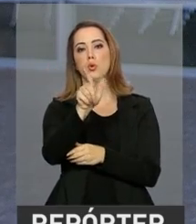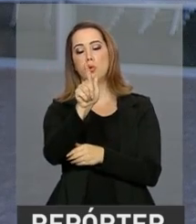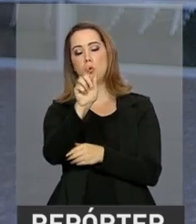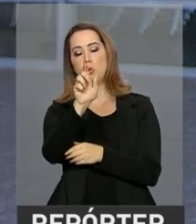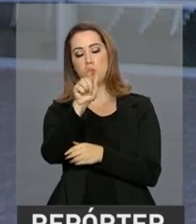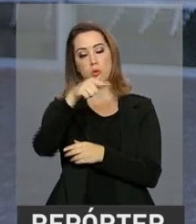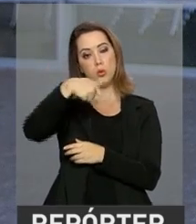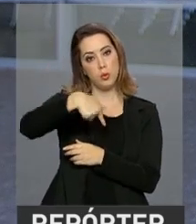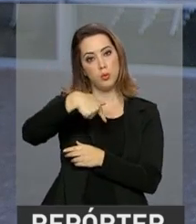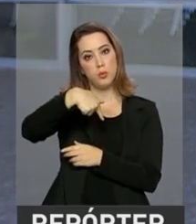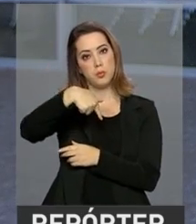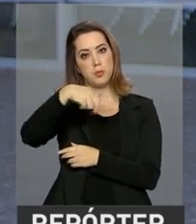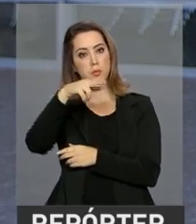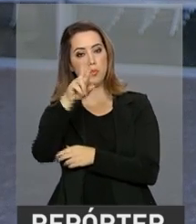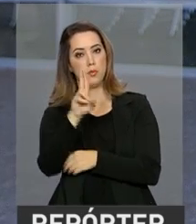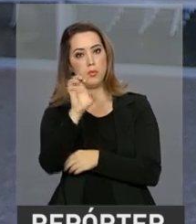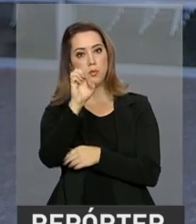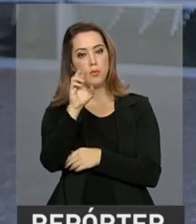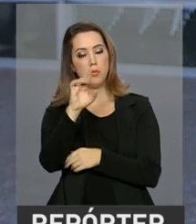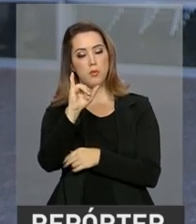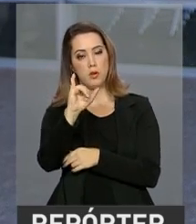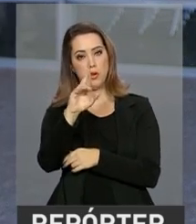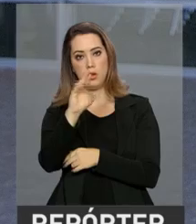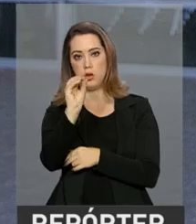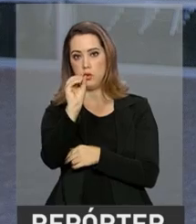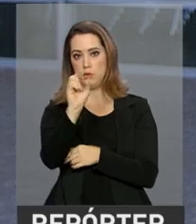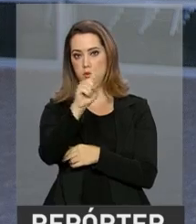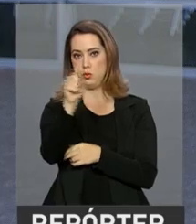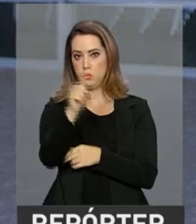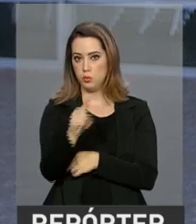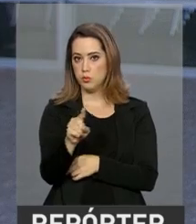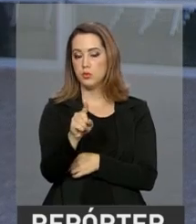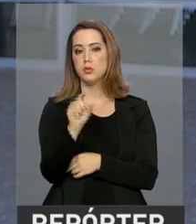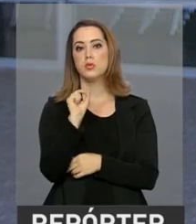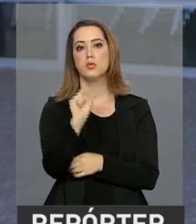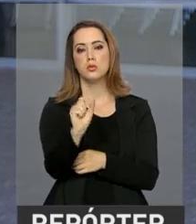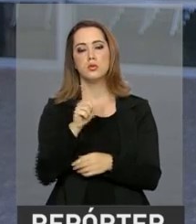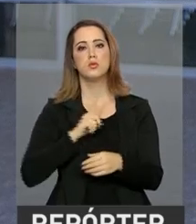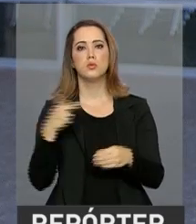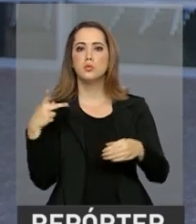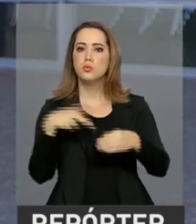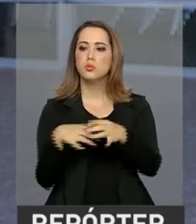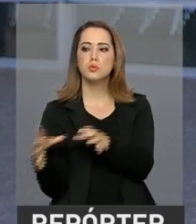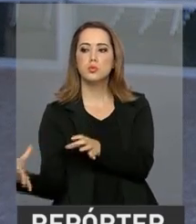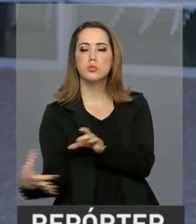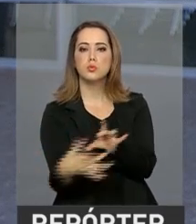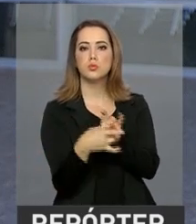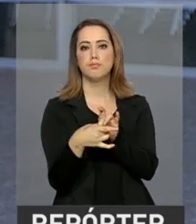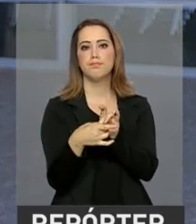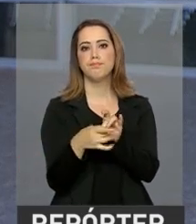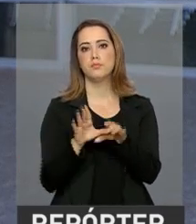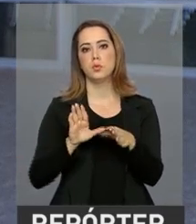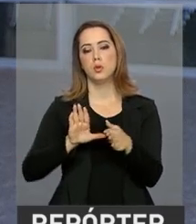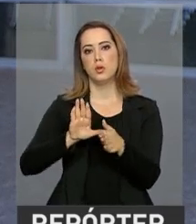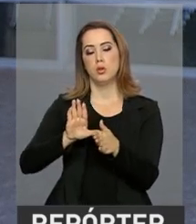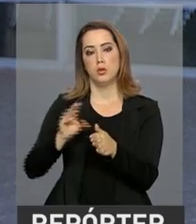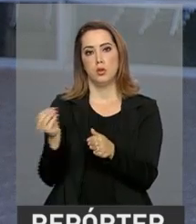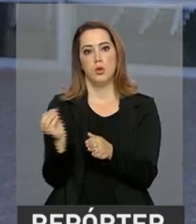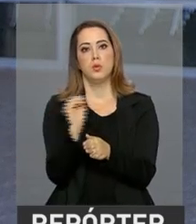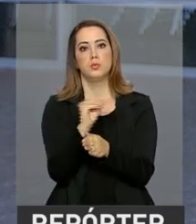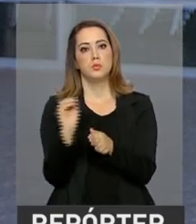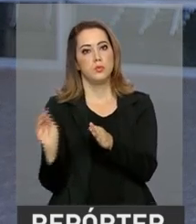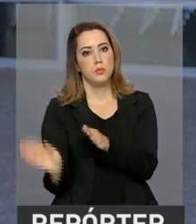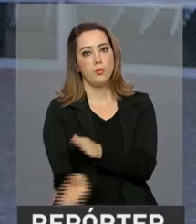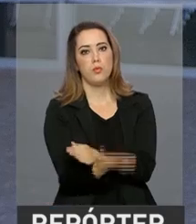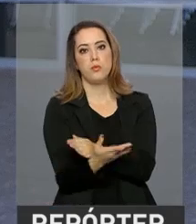também investigam a tentativa de obstrução da CPI da Petrobras em 2009. O nome Resta 1 é